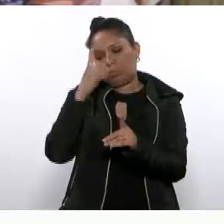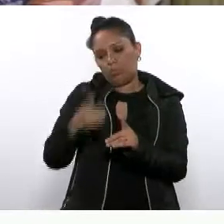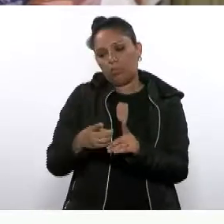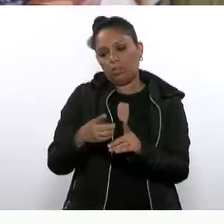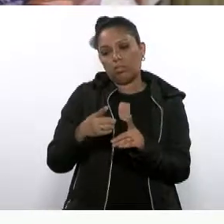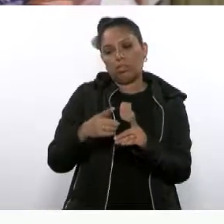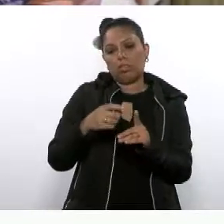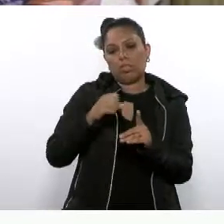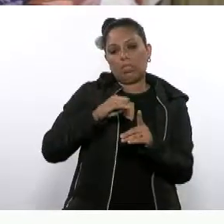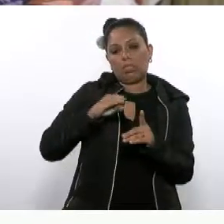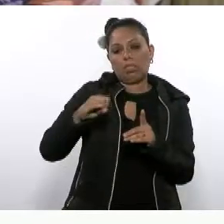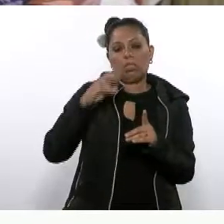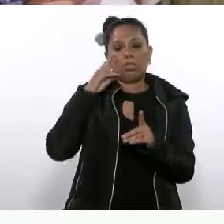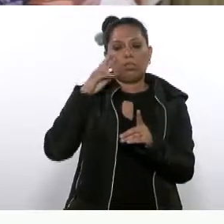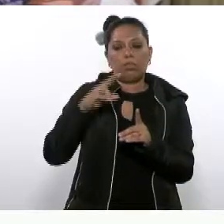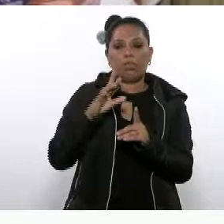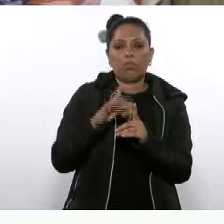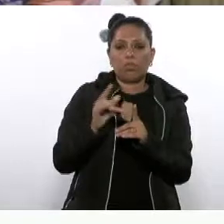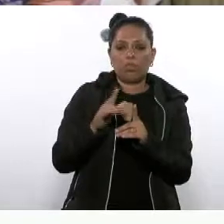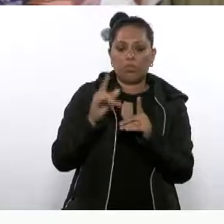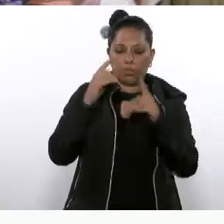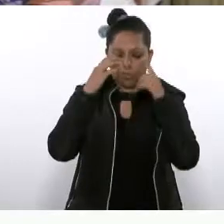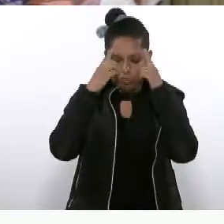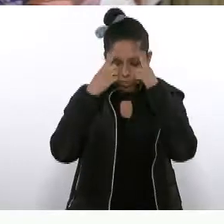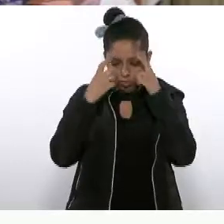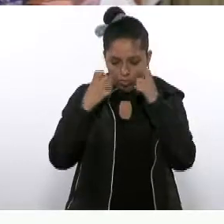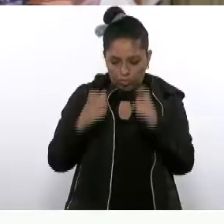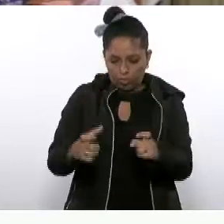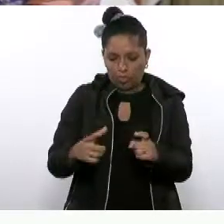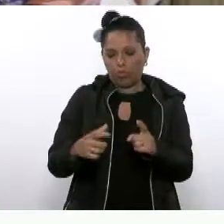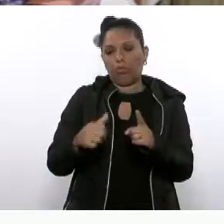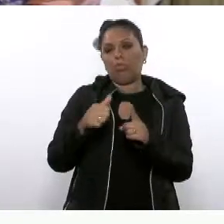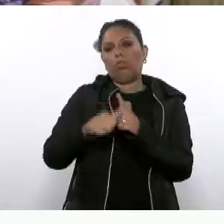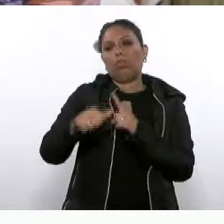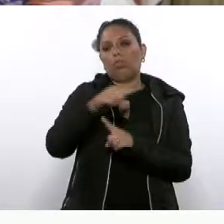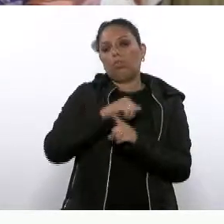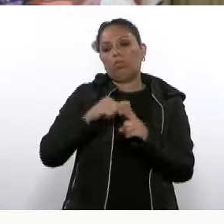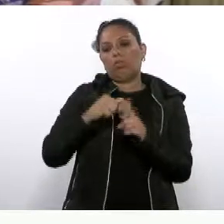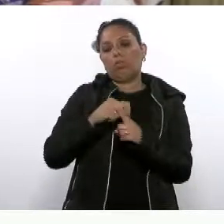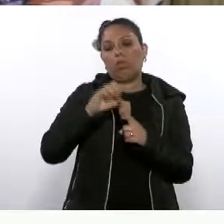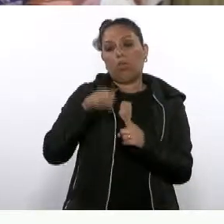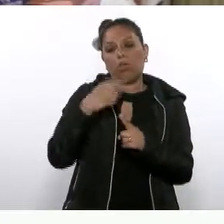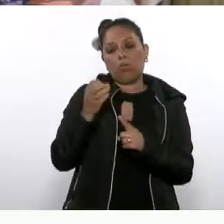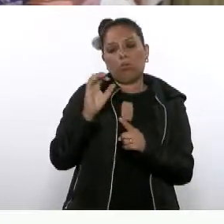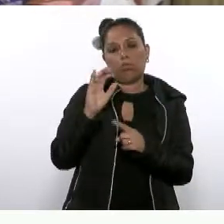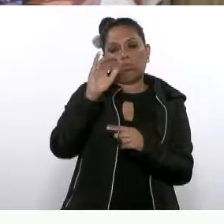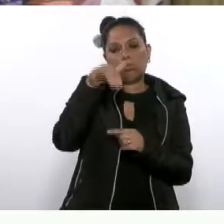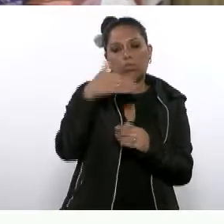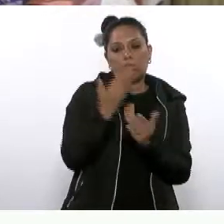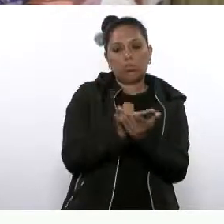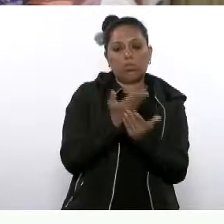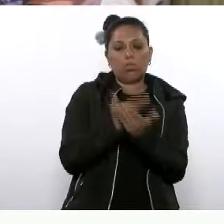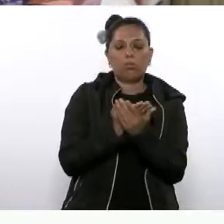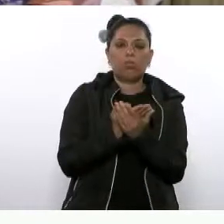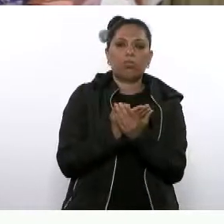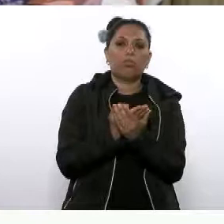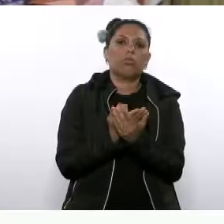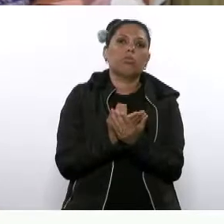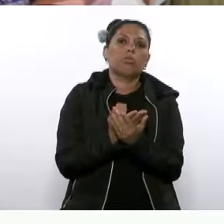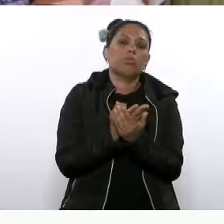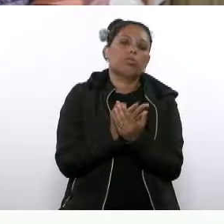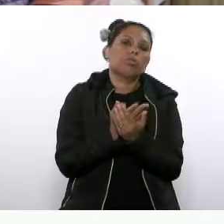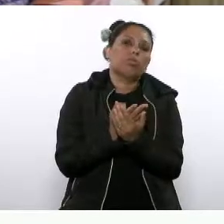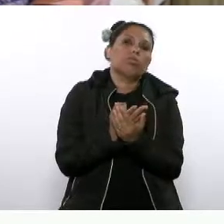de abuso e violência no âmbito das escolas estaduais do Estado do Rio de Janeiro. Essa lei dispõe sobre a elaboração e implementação